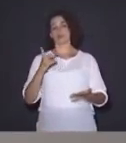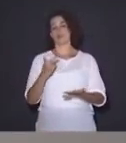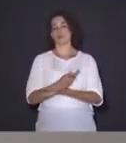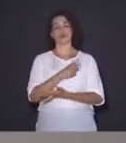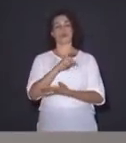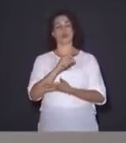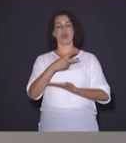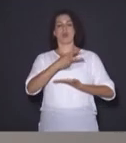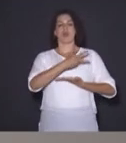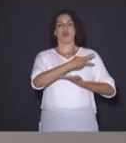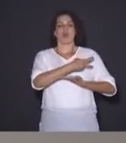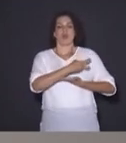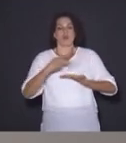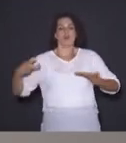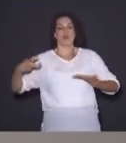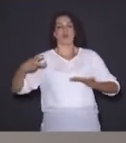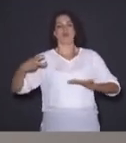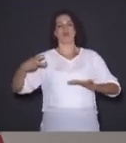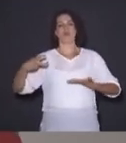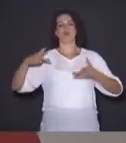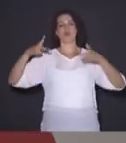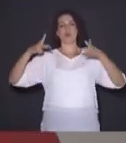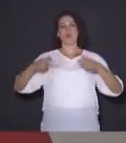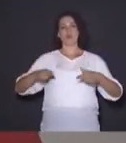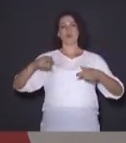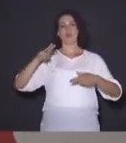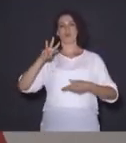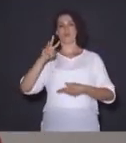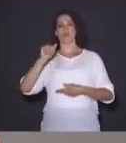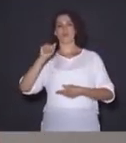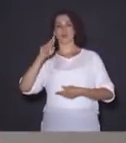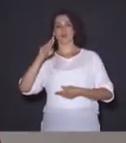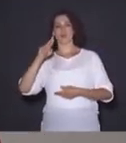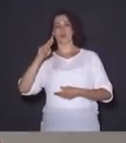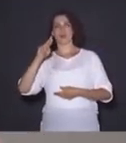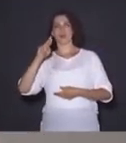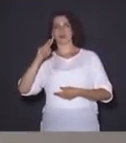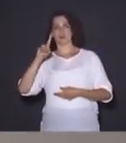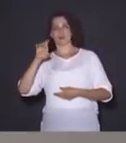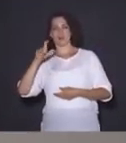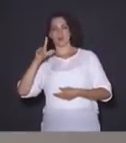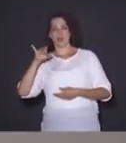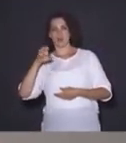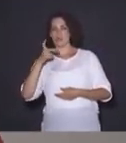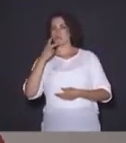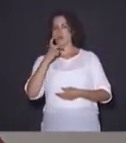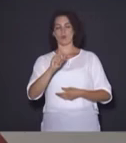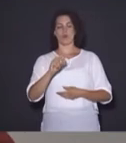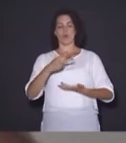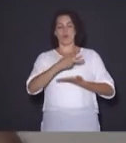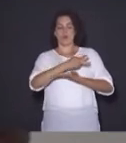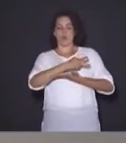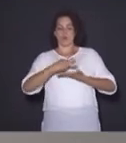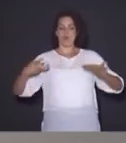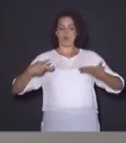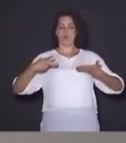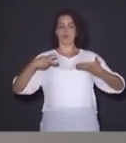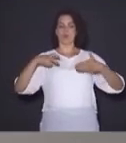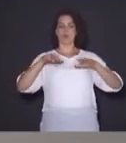golpe que o wanderley guilherme dos santos chama do golpe parlamentar é uma maioria parlamentar